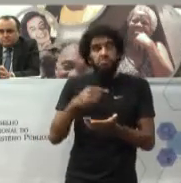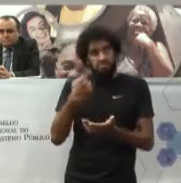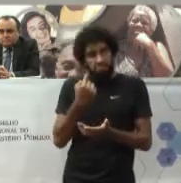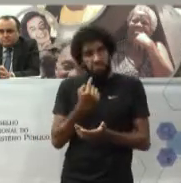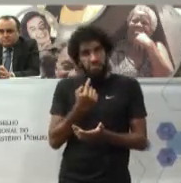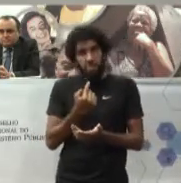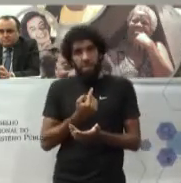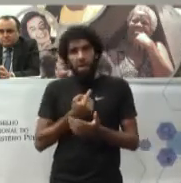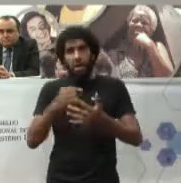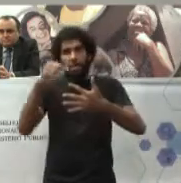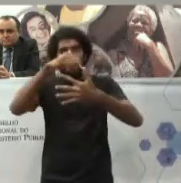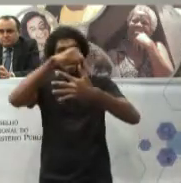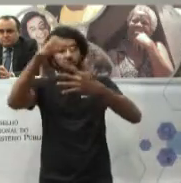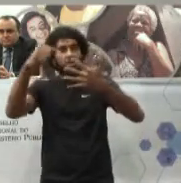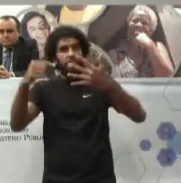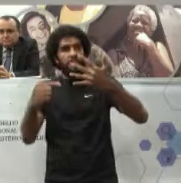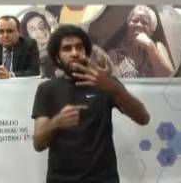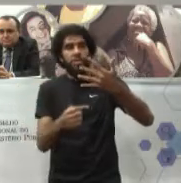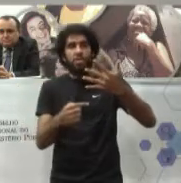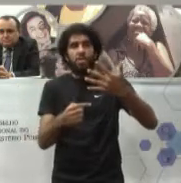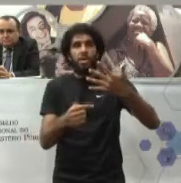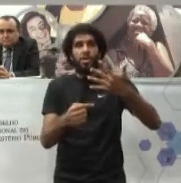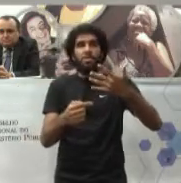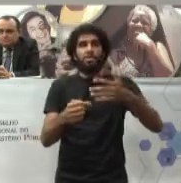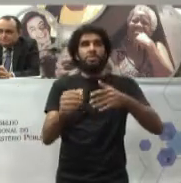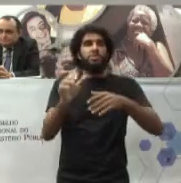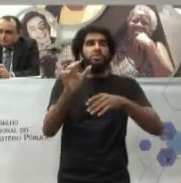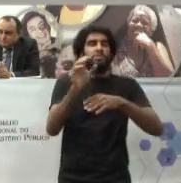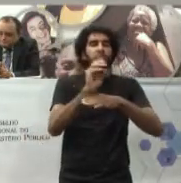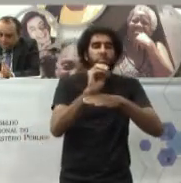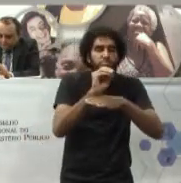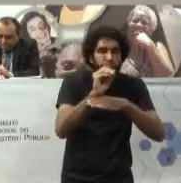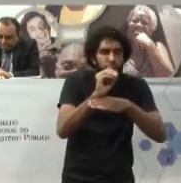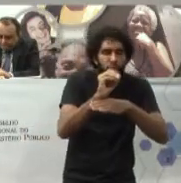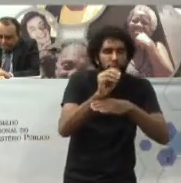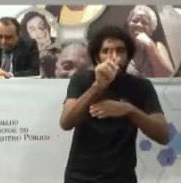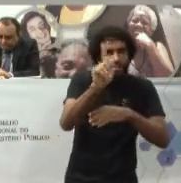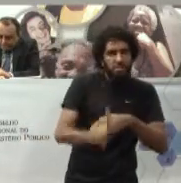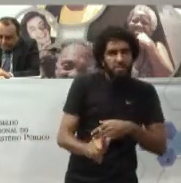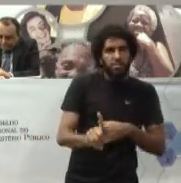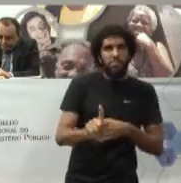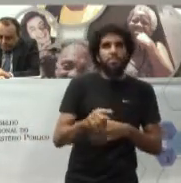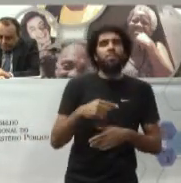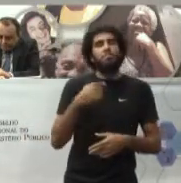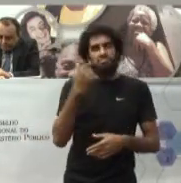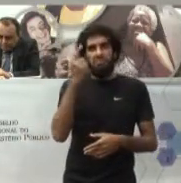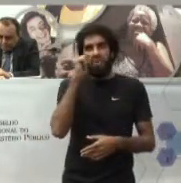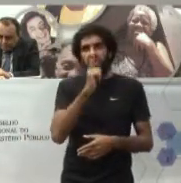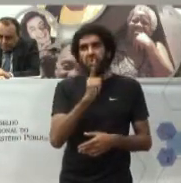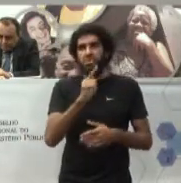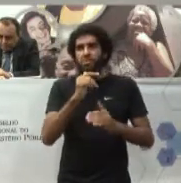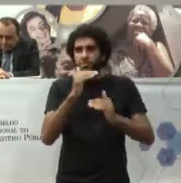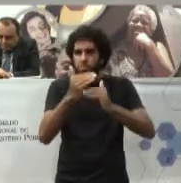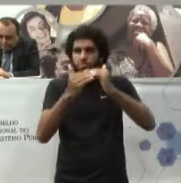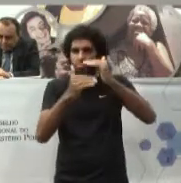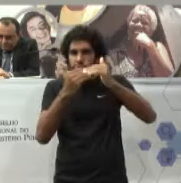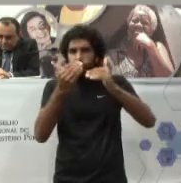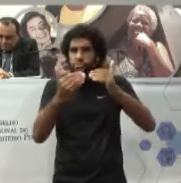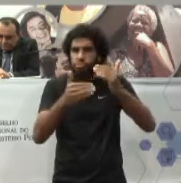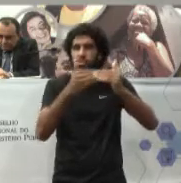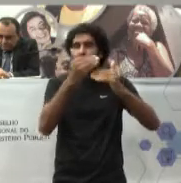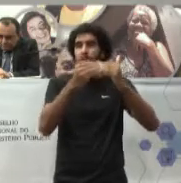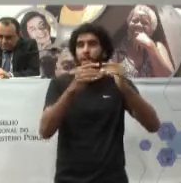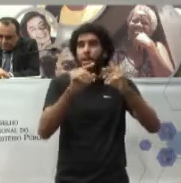aspectos de cuidado da gestão conseguimos inovações avanços mas um aspecto